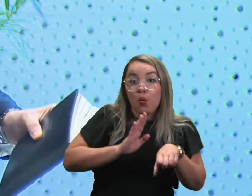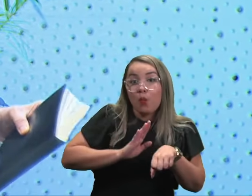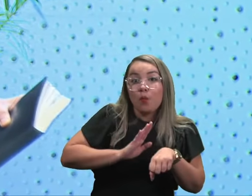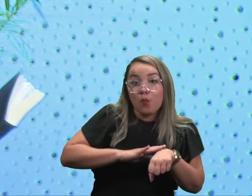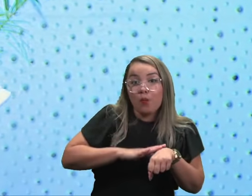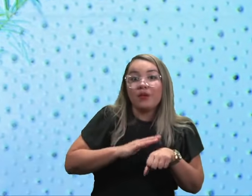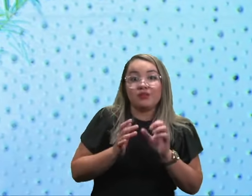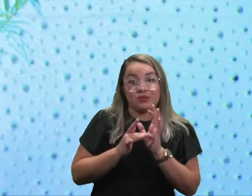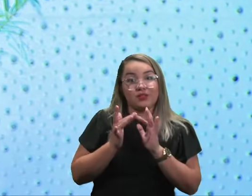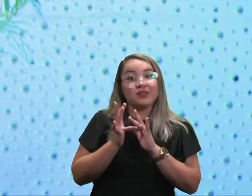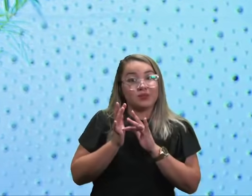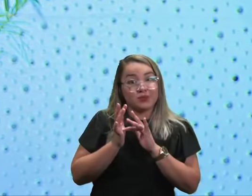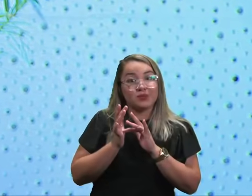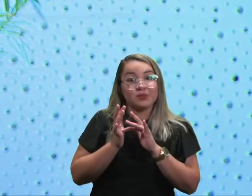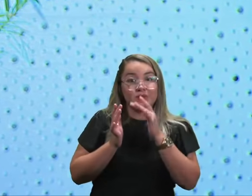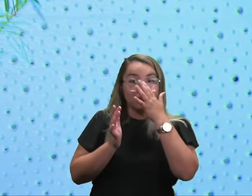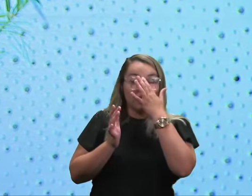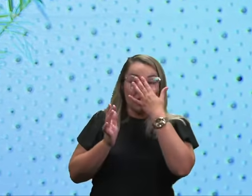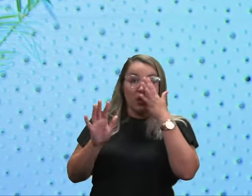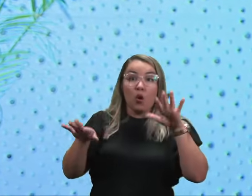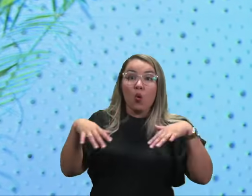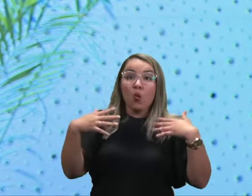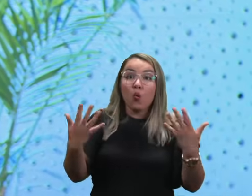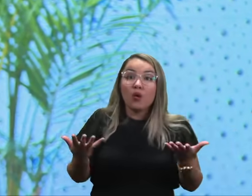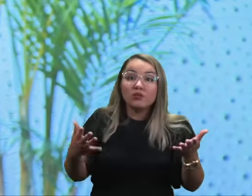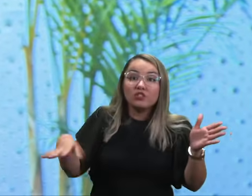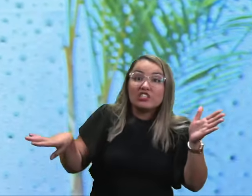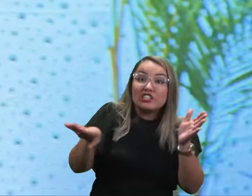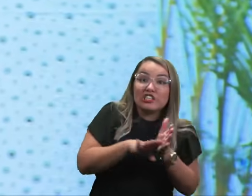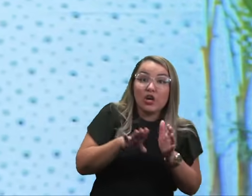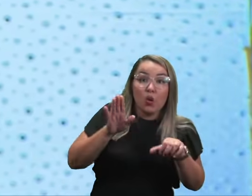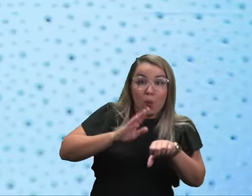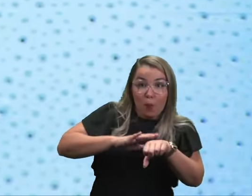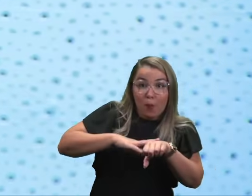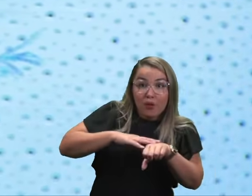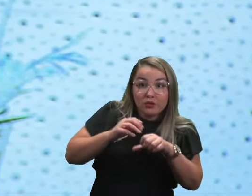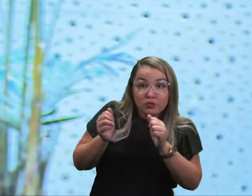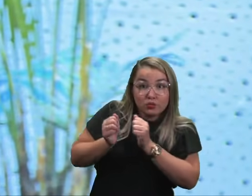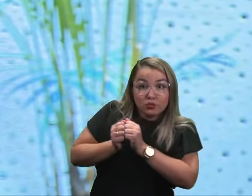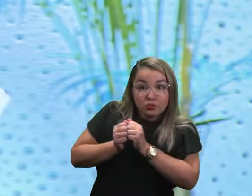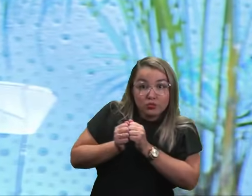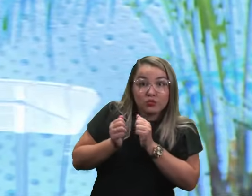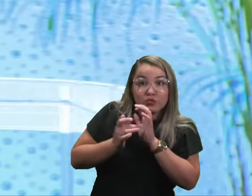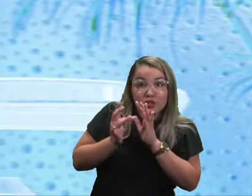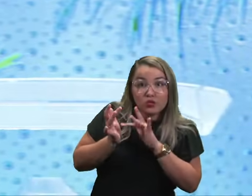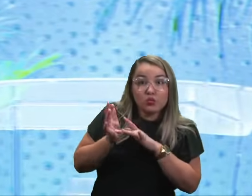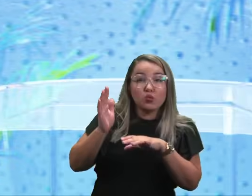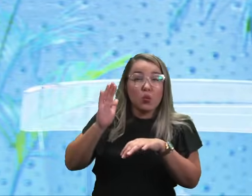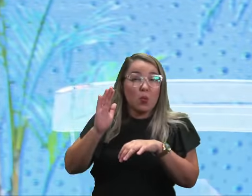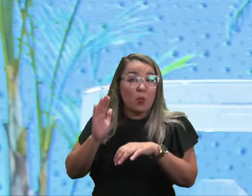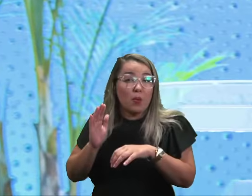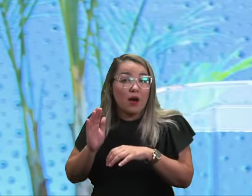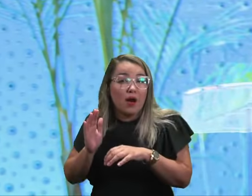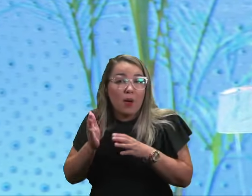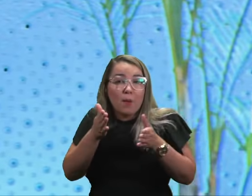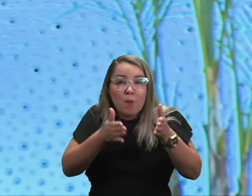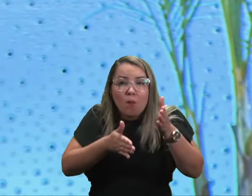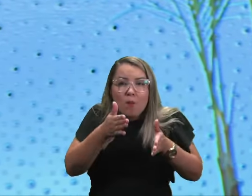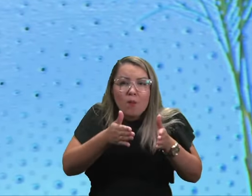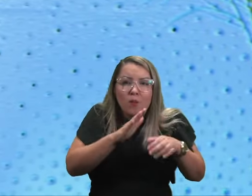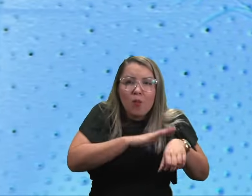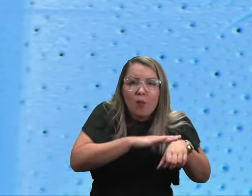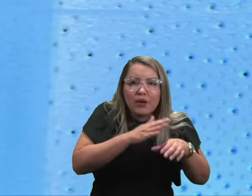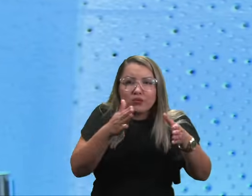Jesus. E quando chega a hora de Jesus, nesse momento em que Jesus está com